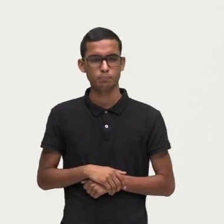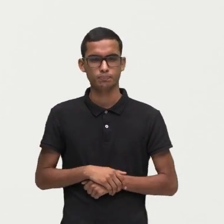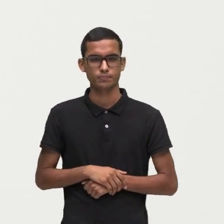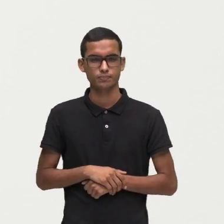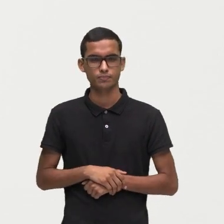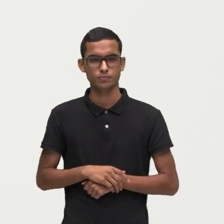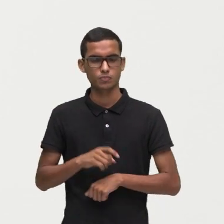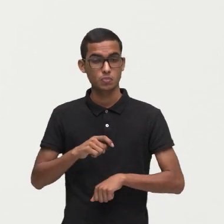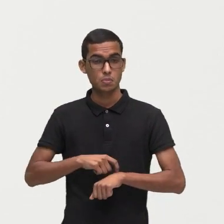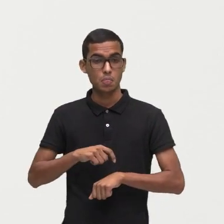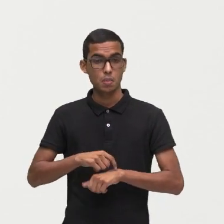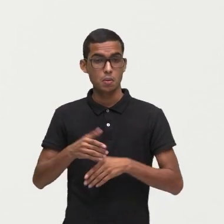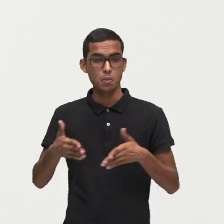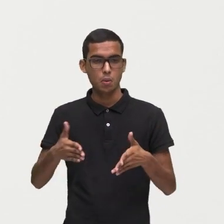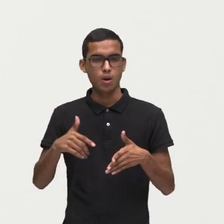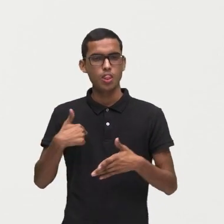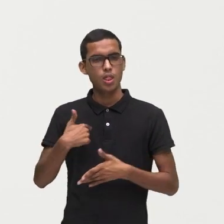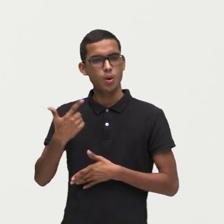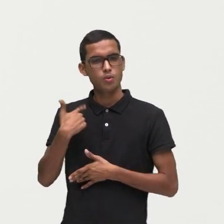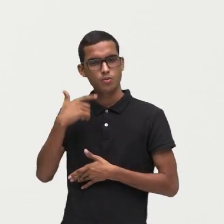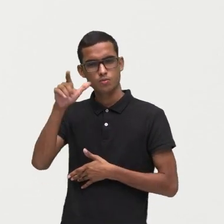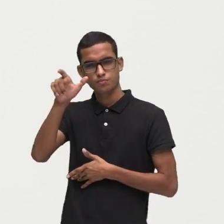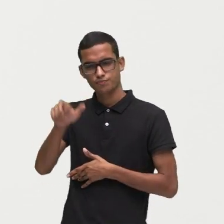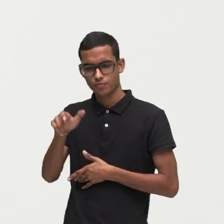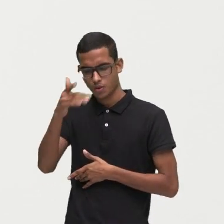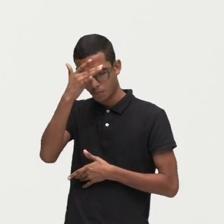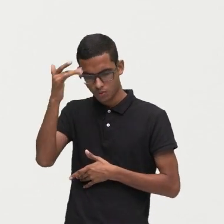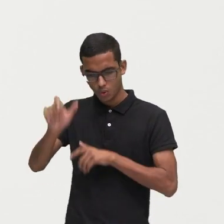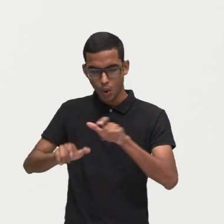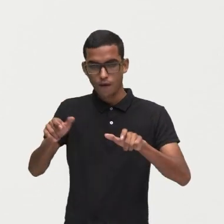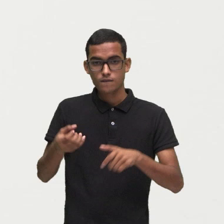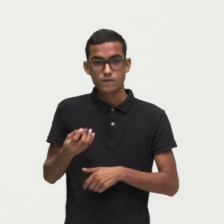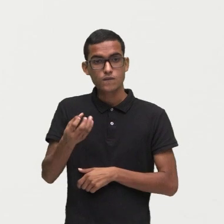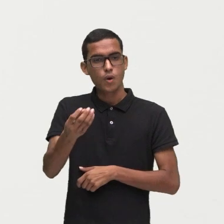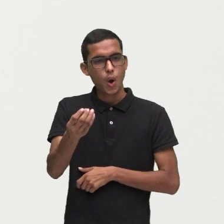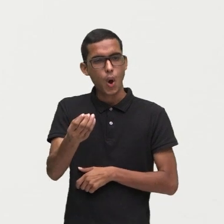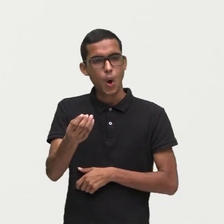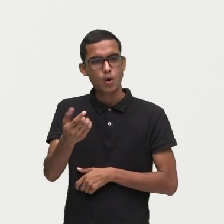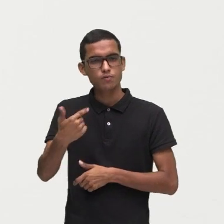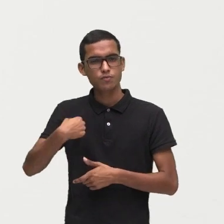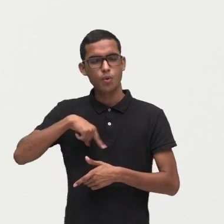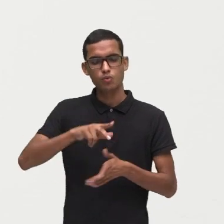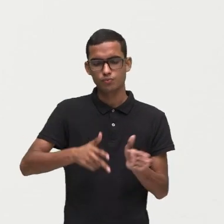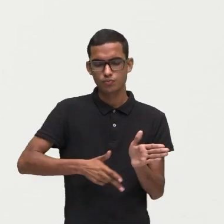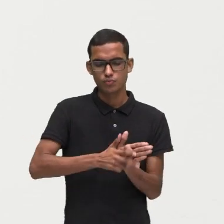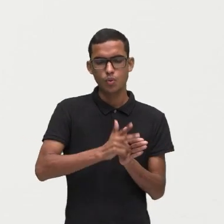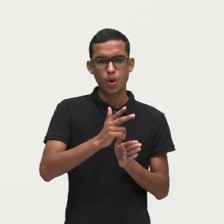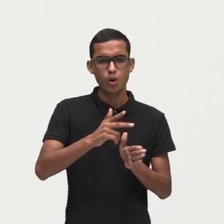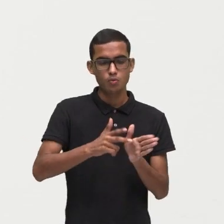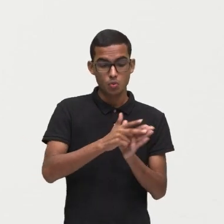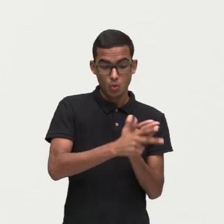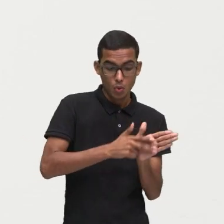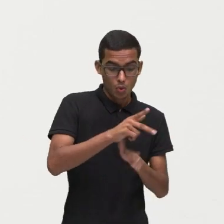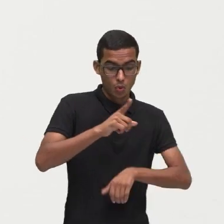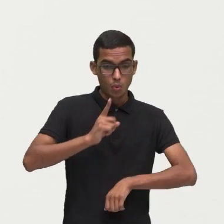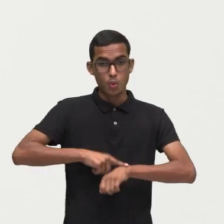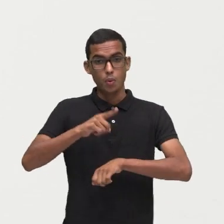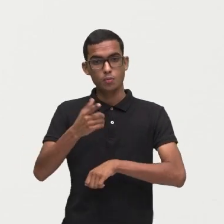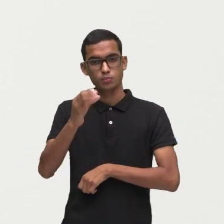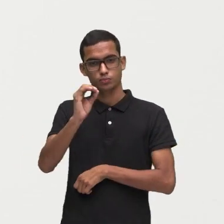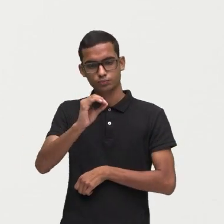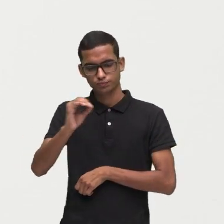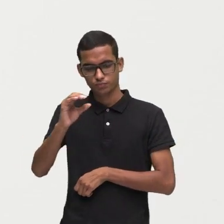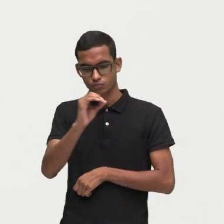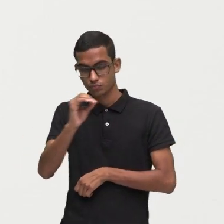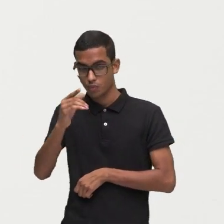viajantes partieron en tren a la medianoche, tem um verbo conjugado. E esse verbo, ele está em que tempo